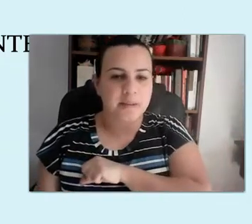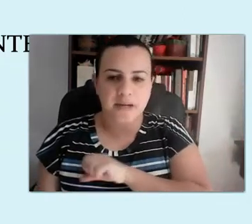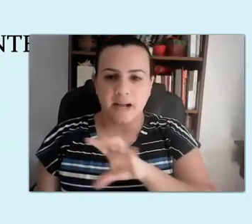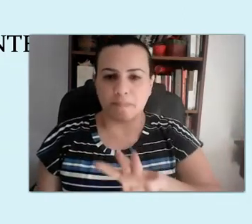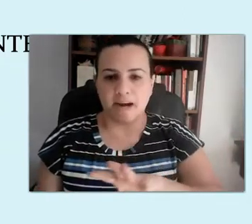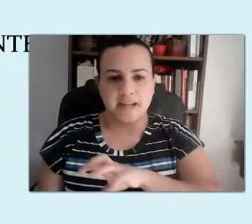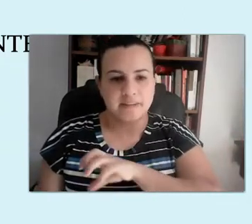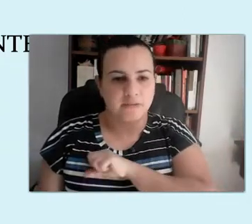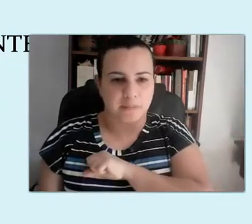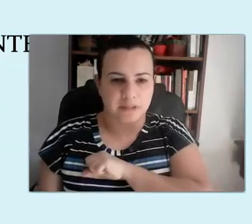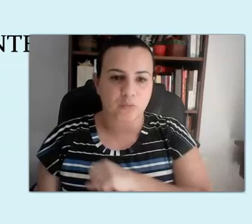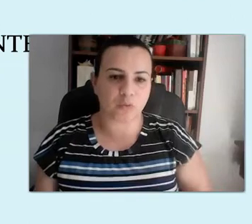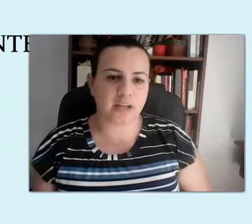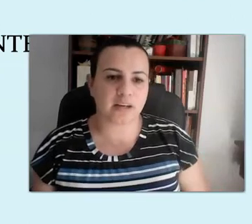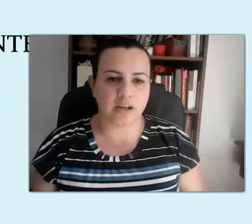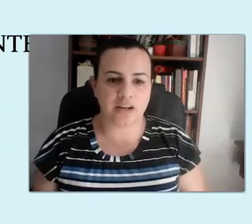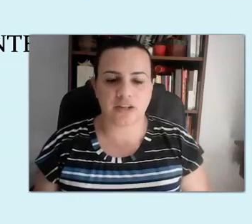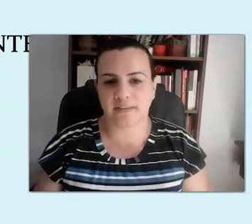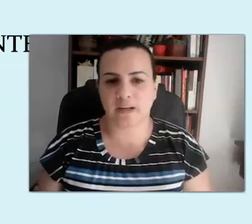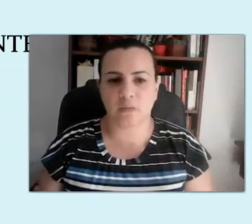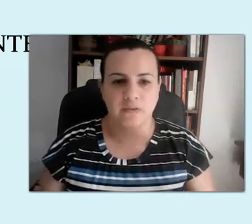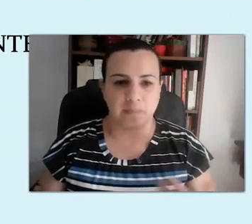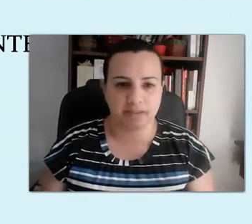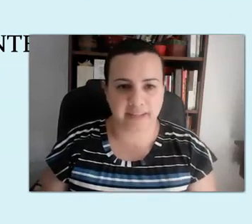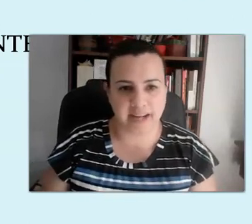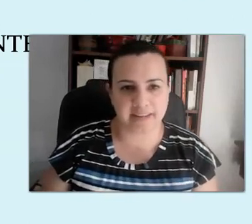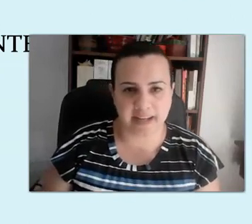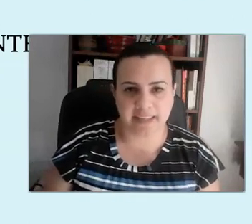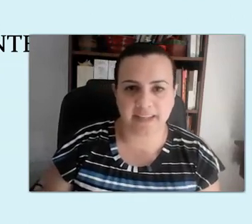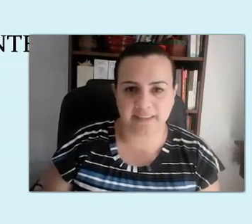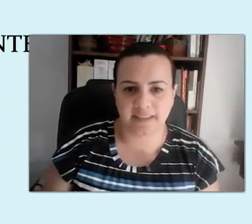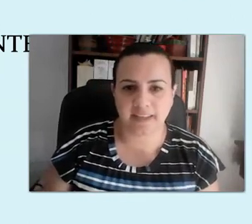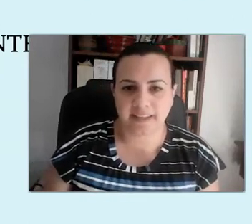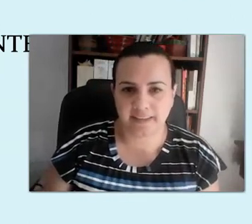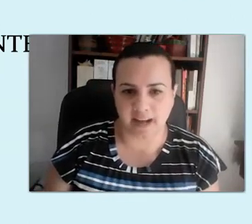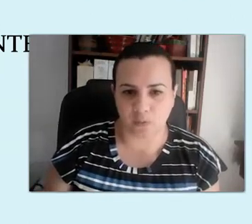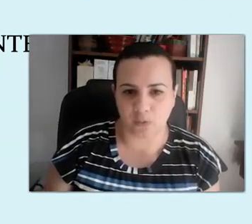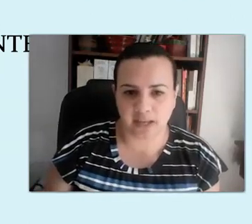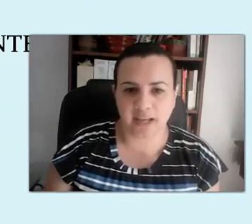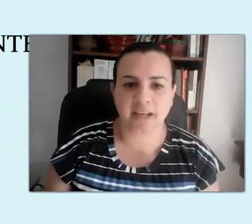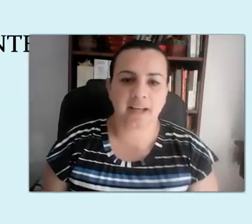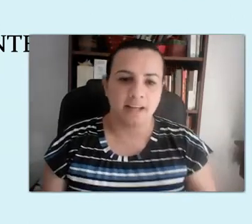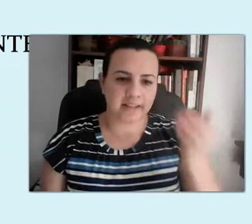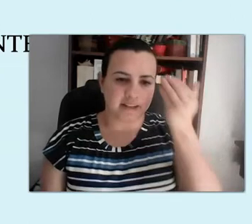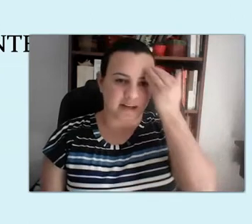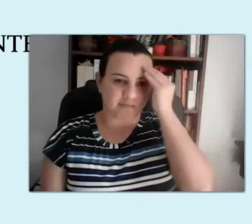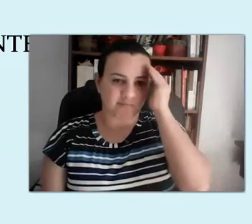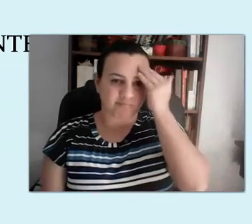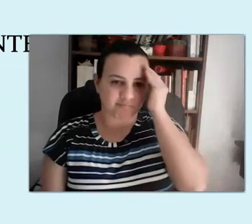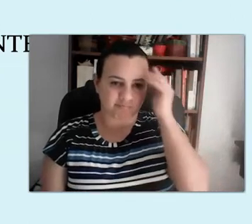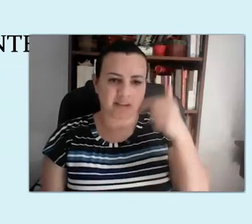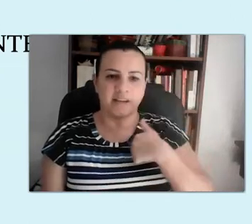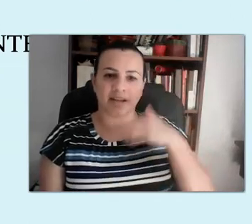ser sempre amar dessa forma, não muda a direção, a forma de ser realizada esse sinal, ok?